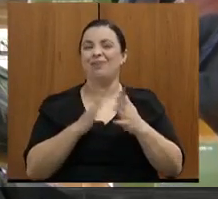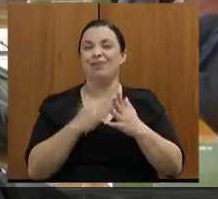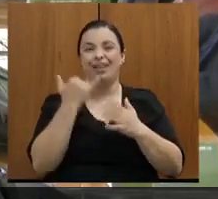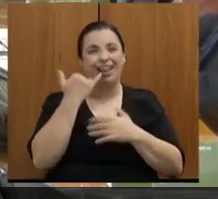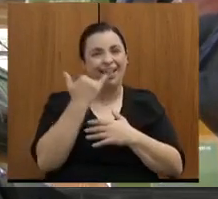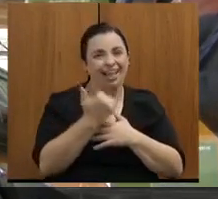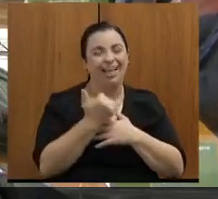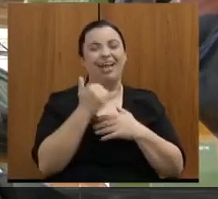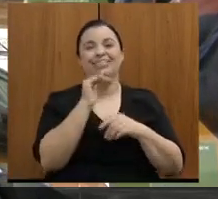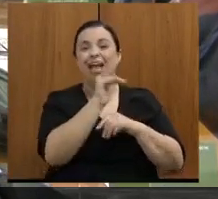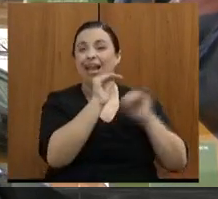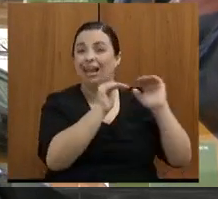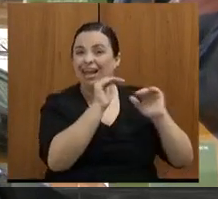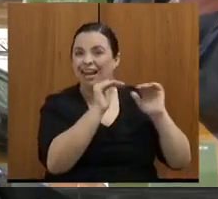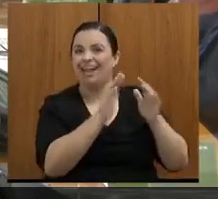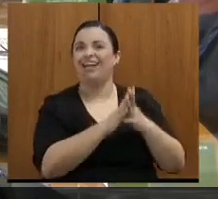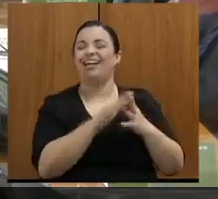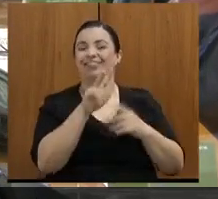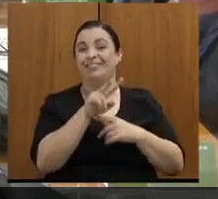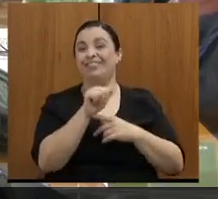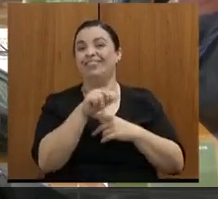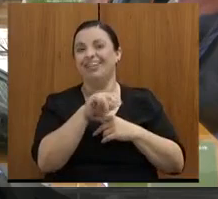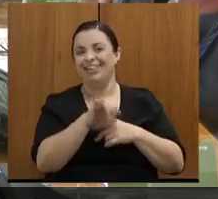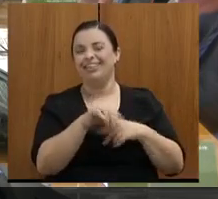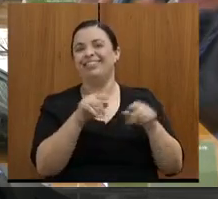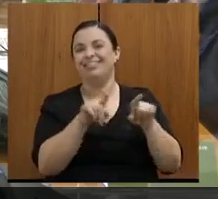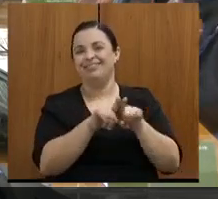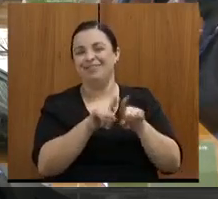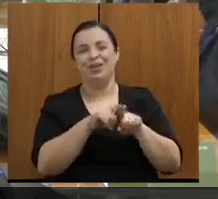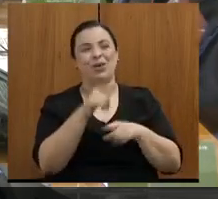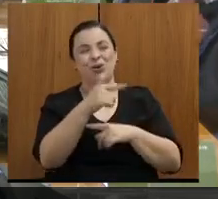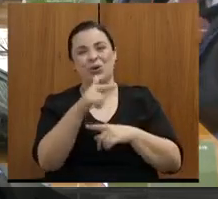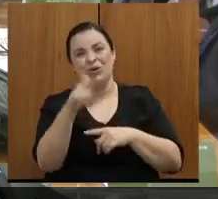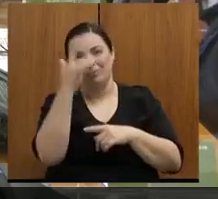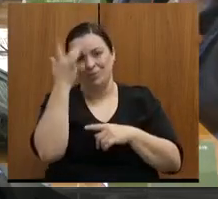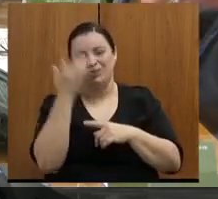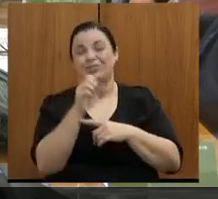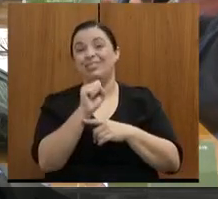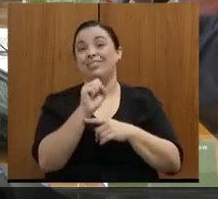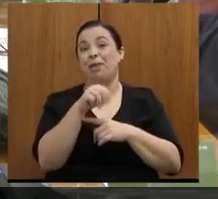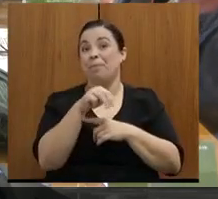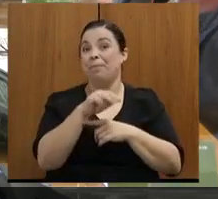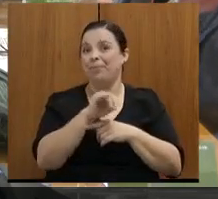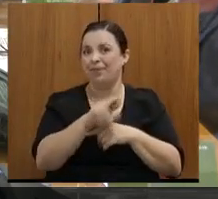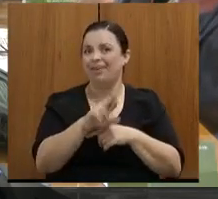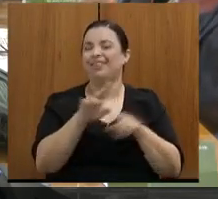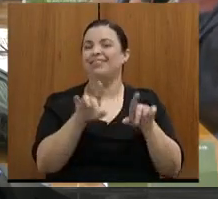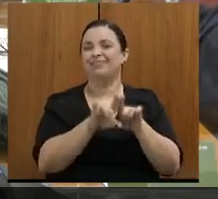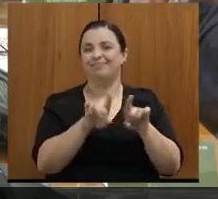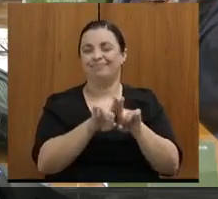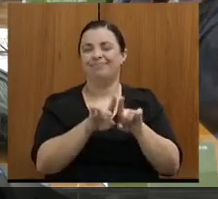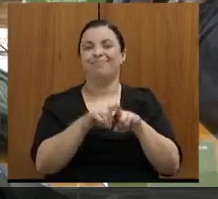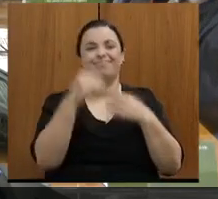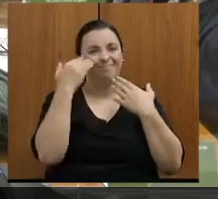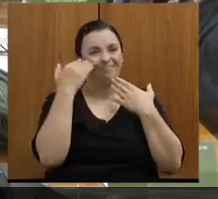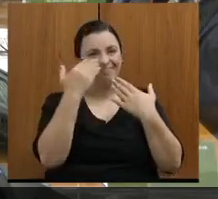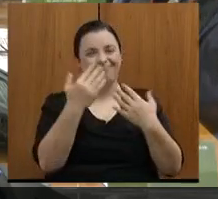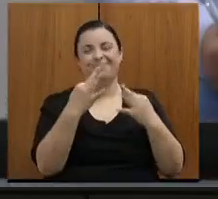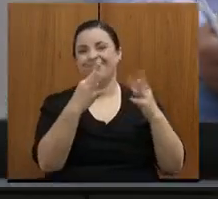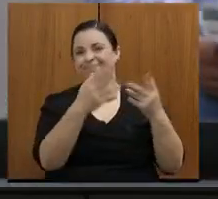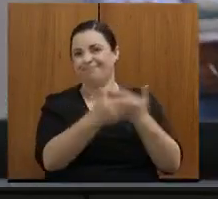ela, Vânia, não é? Todo mundo, Samir está conosco aí. Muito obrigado.